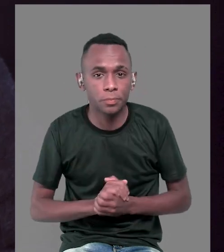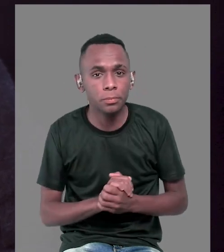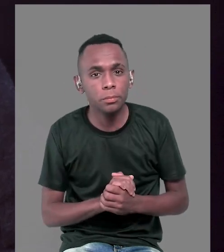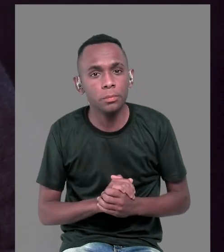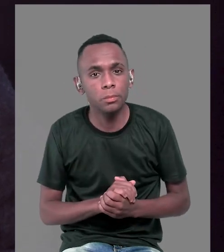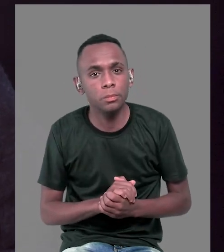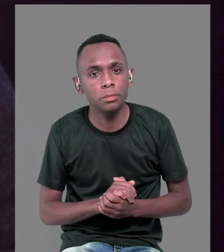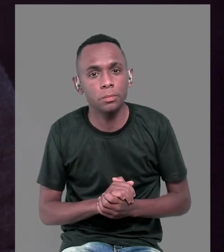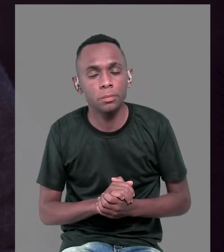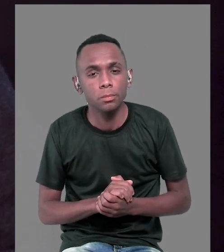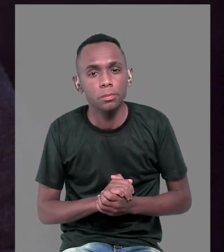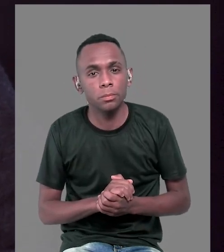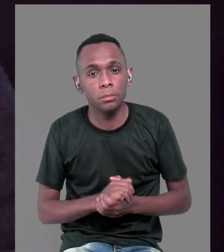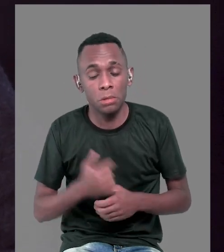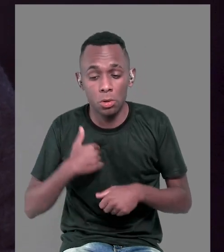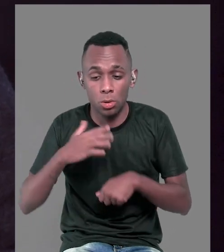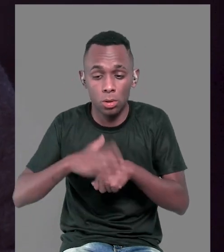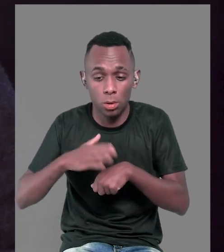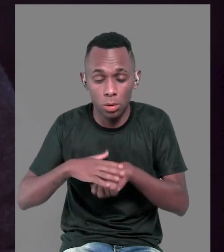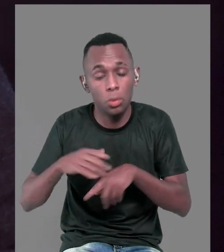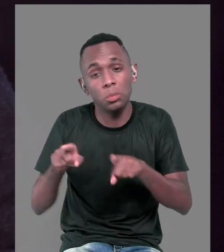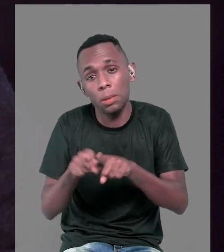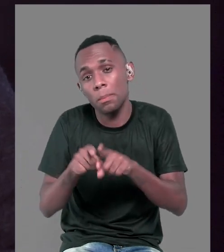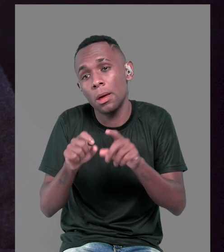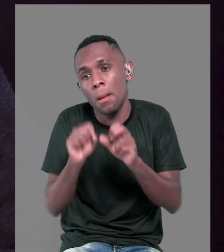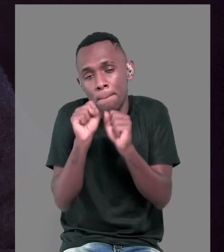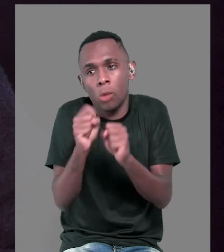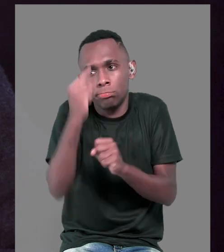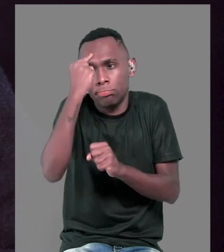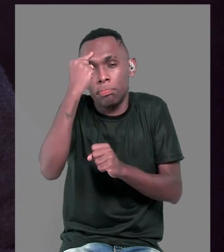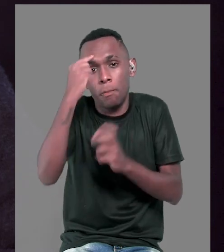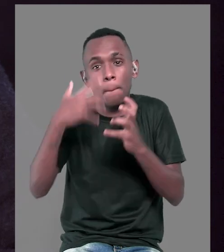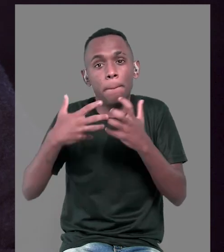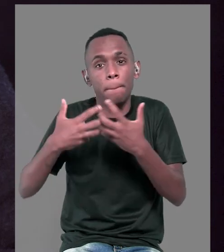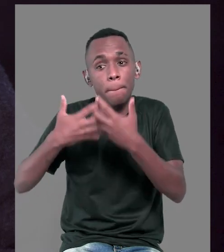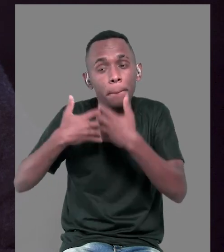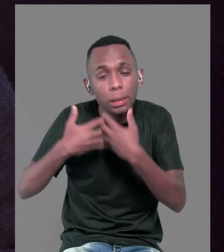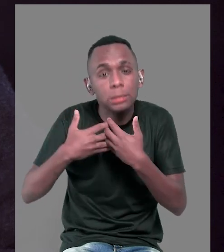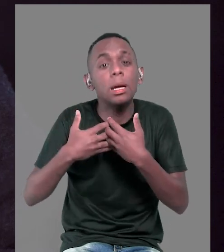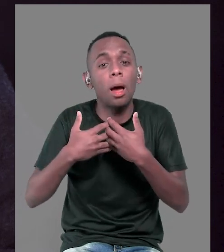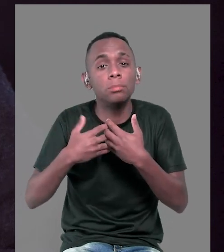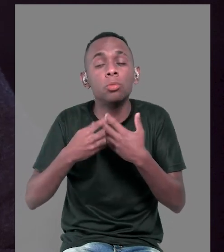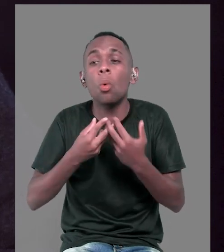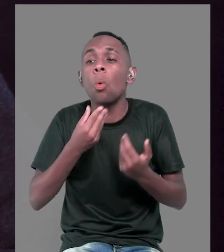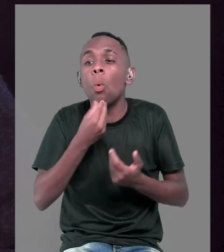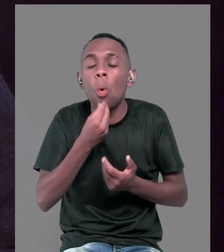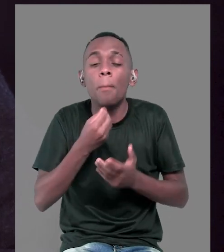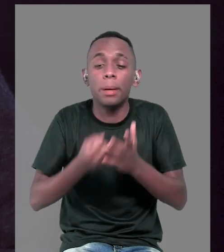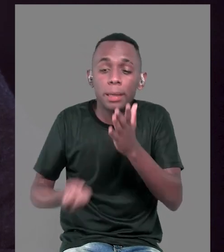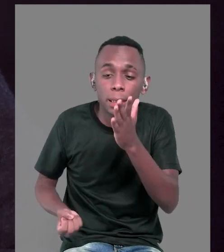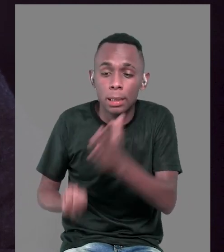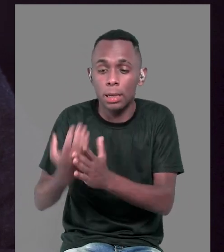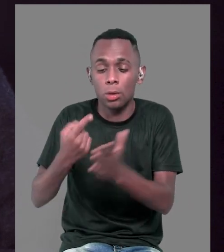E eu também posso pensar no Marquês de Sade como autor de uma metáfora que representa o capital.